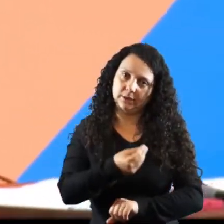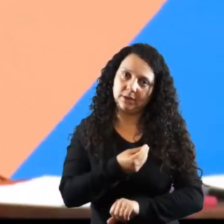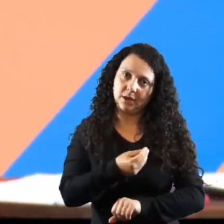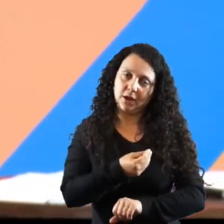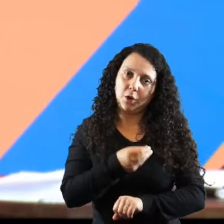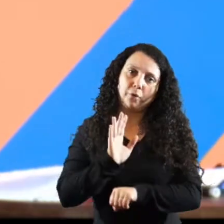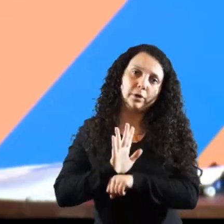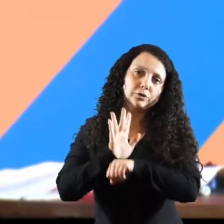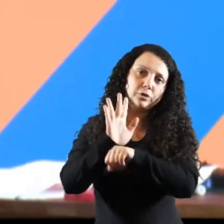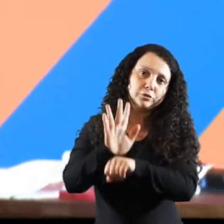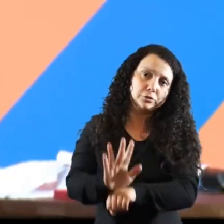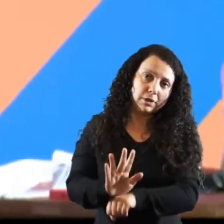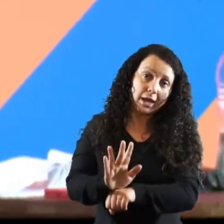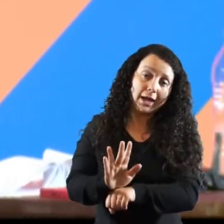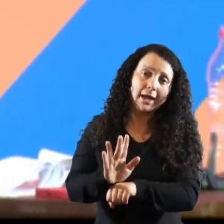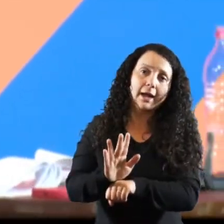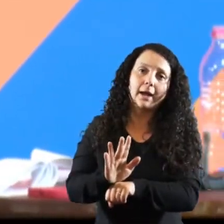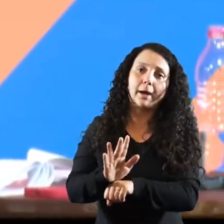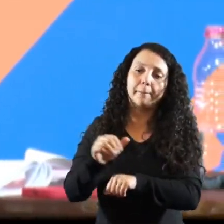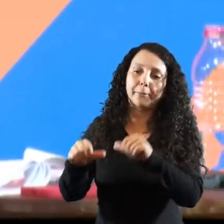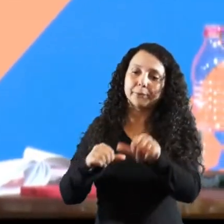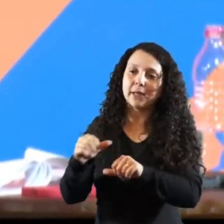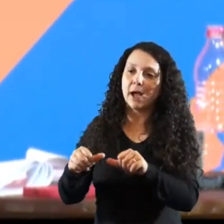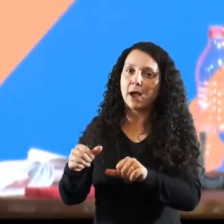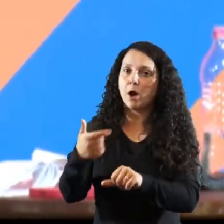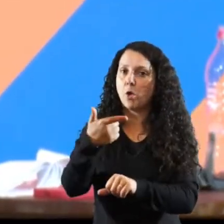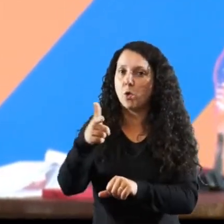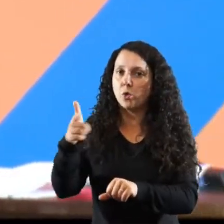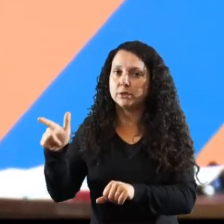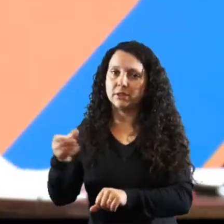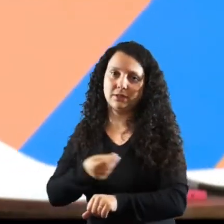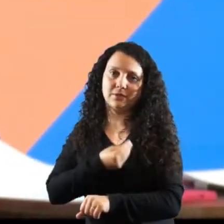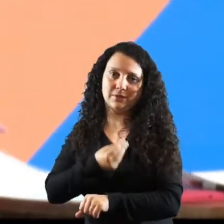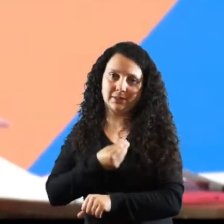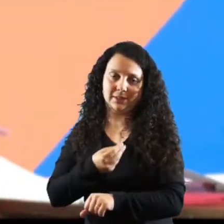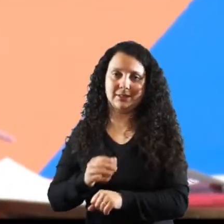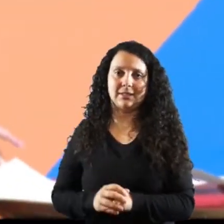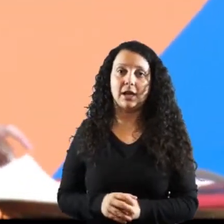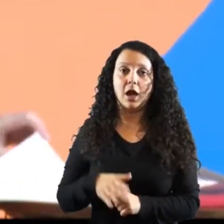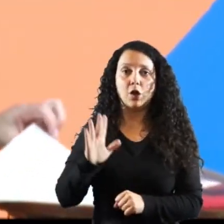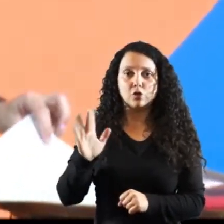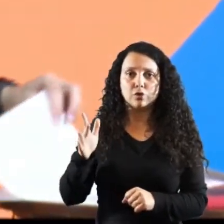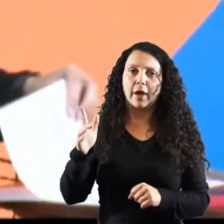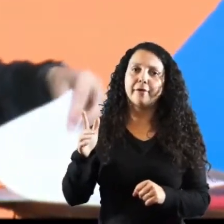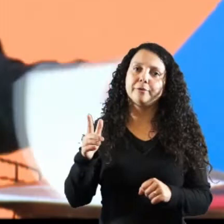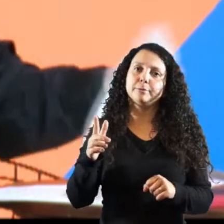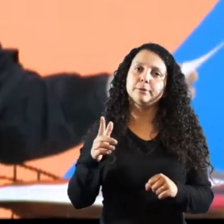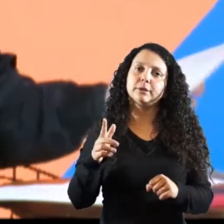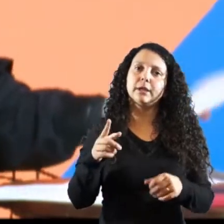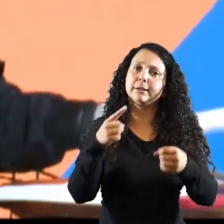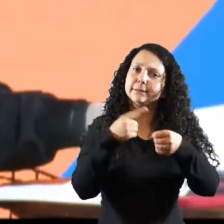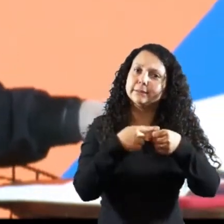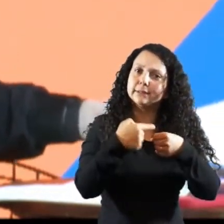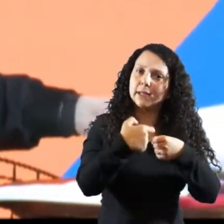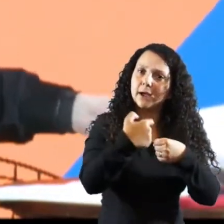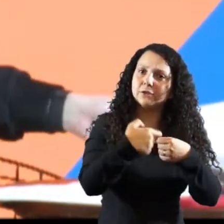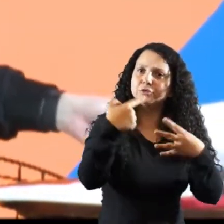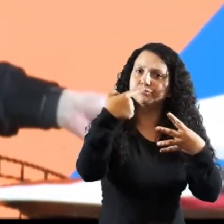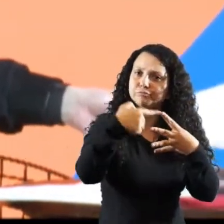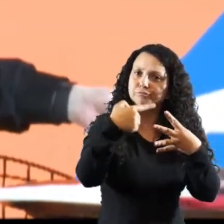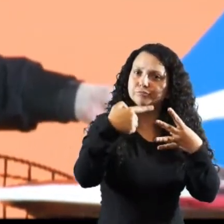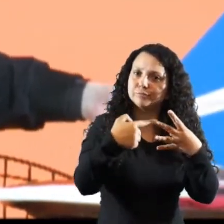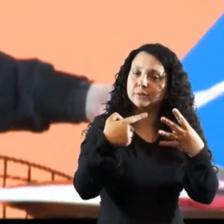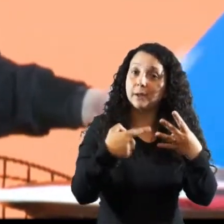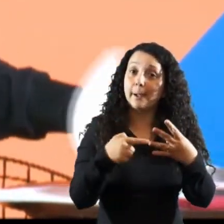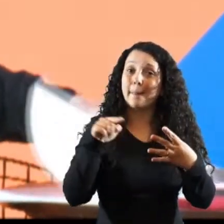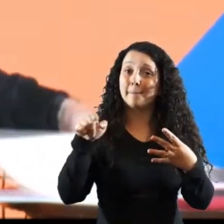a vida de muita gente, certo? Já fomos para Santa Cruz do Sul, já fomos para Montenegro. Estávamos agora com o Alex com 21 anos